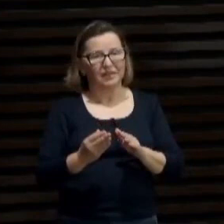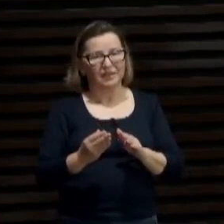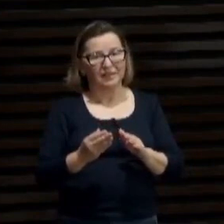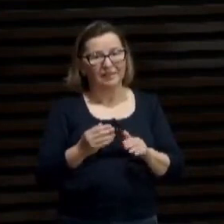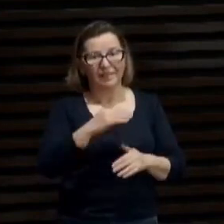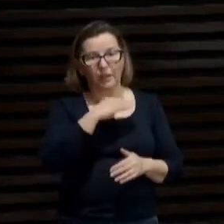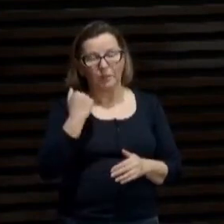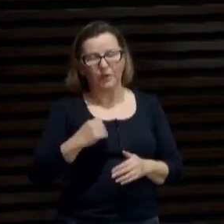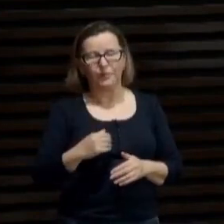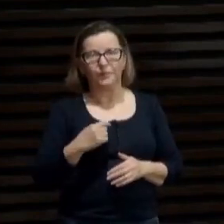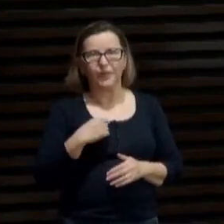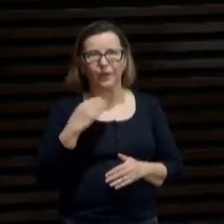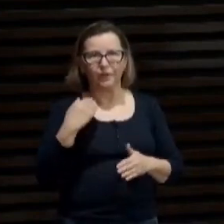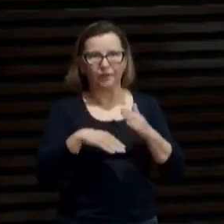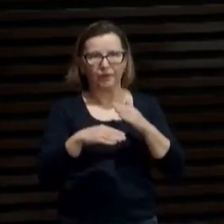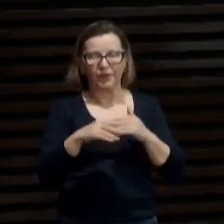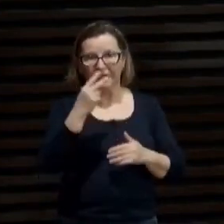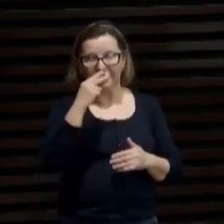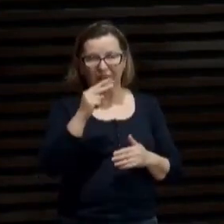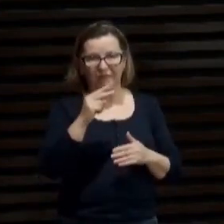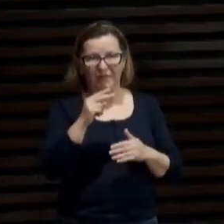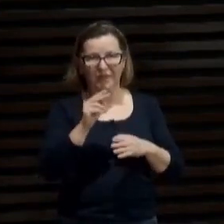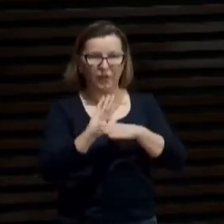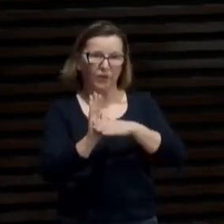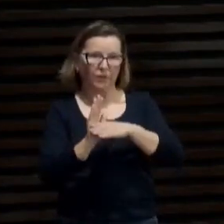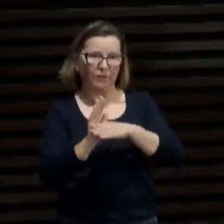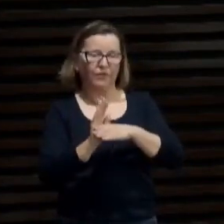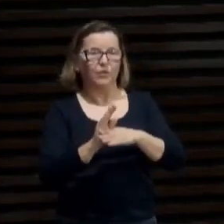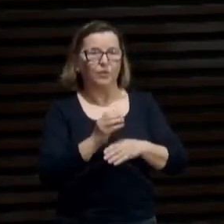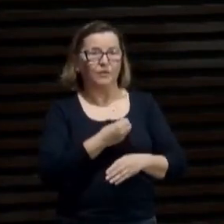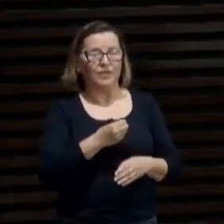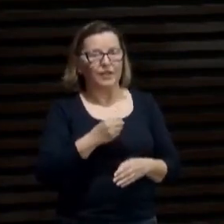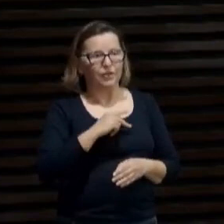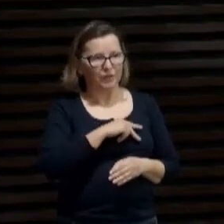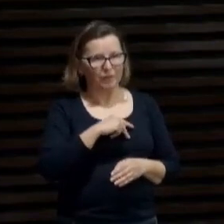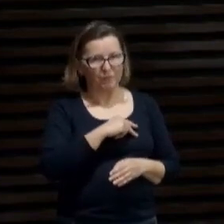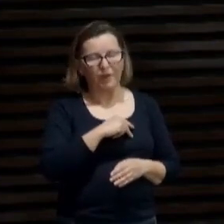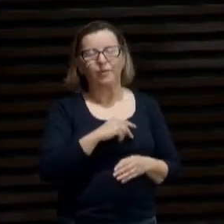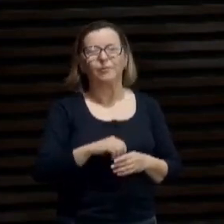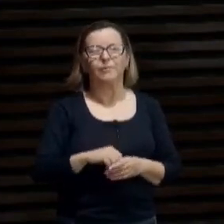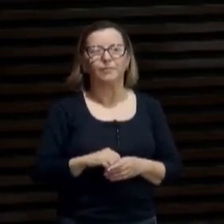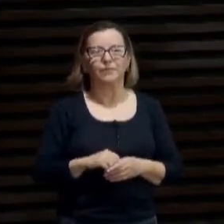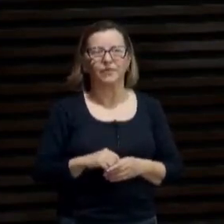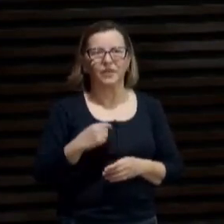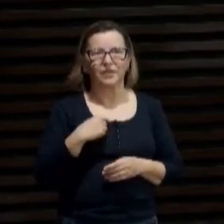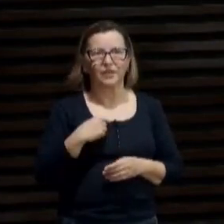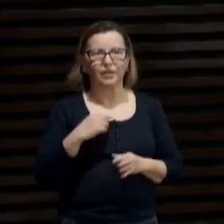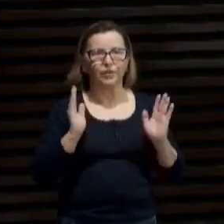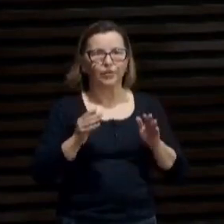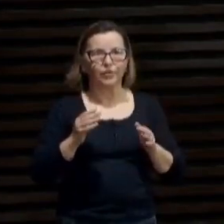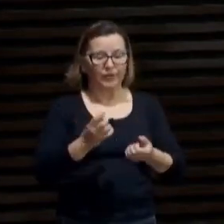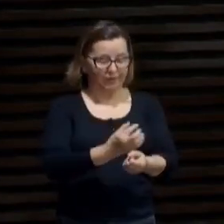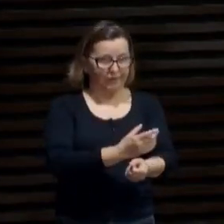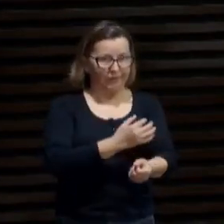Cristo, aliás, um filme que eu recomendo fortemente a toda a igreja. E eu já sou emotivo por natureza, mas